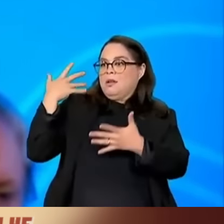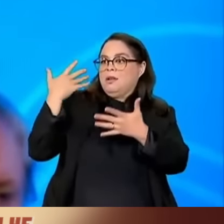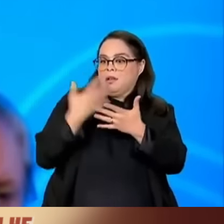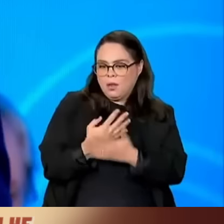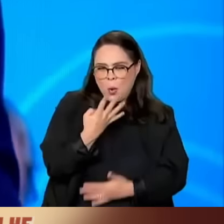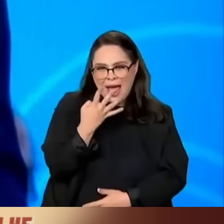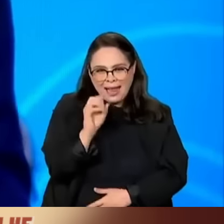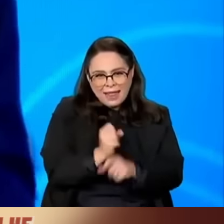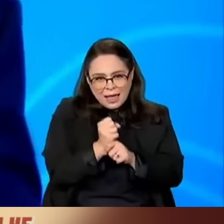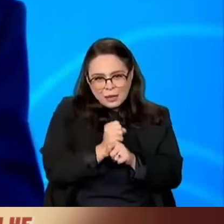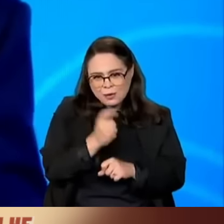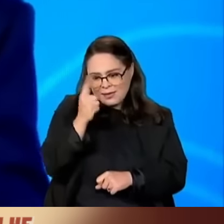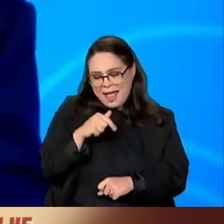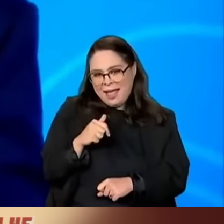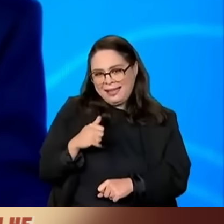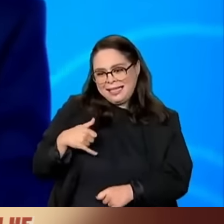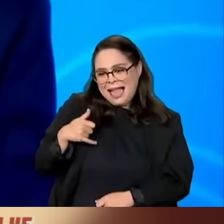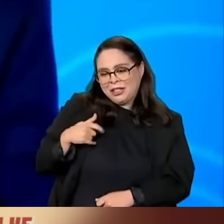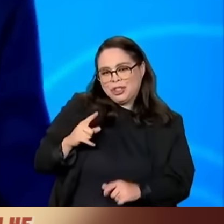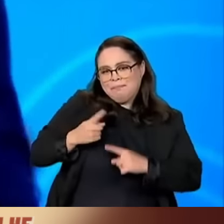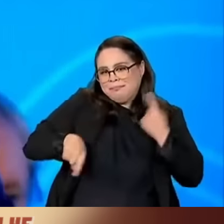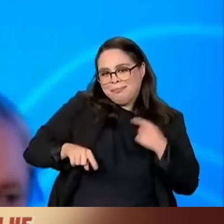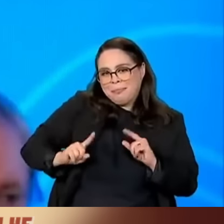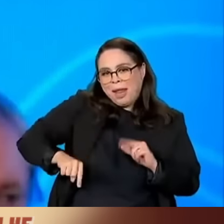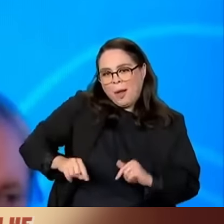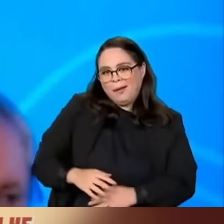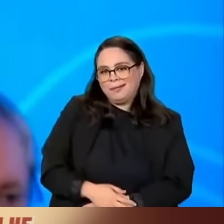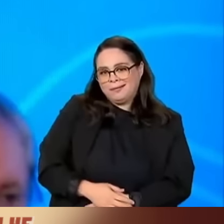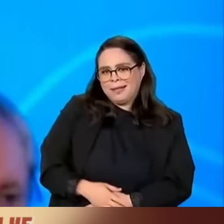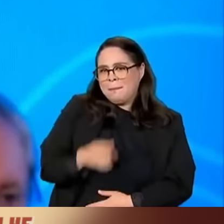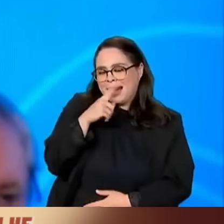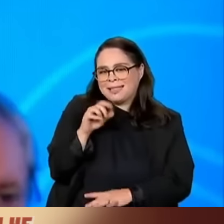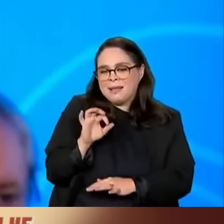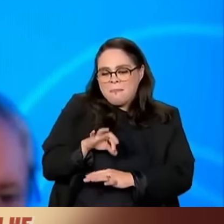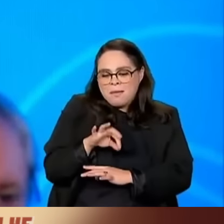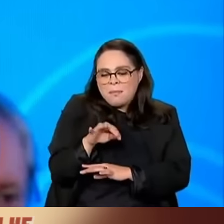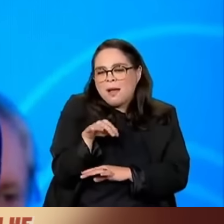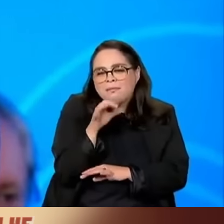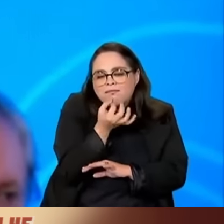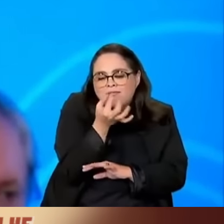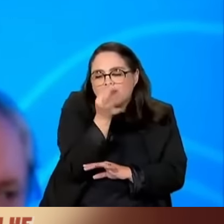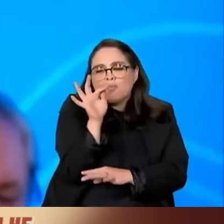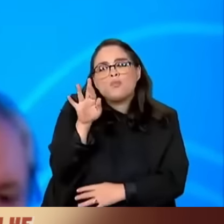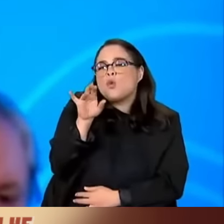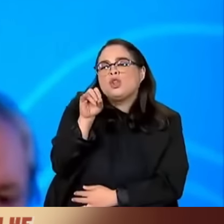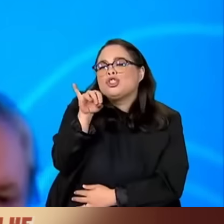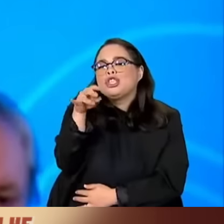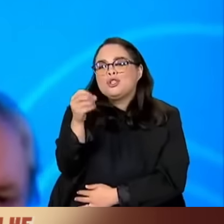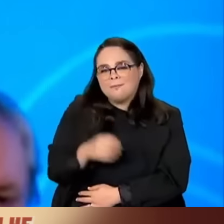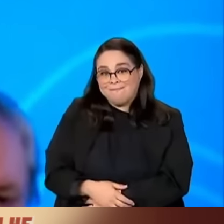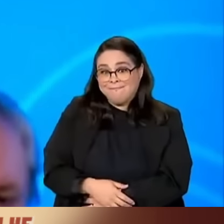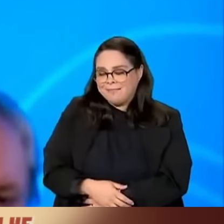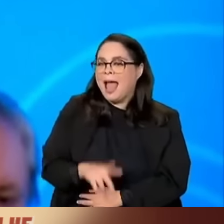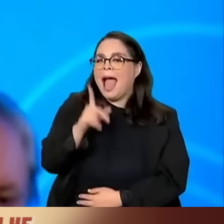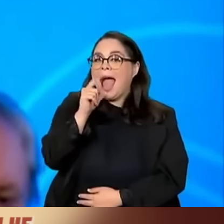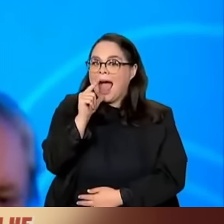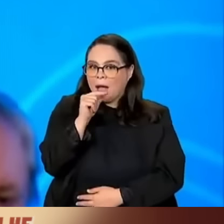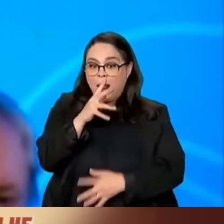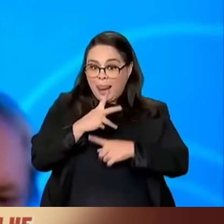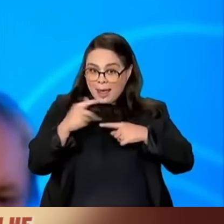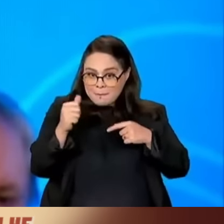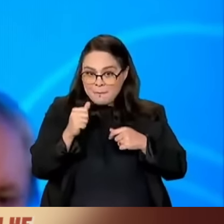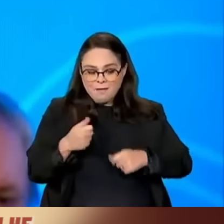é um brotinho, é menor de idade, né? Mudou tudo. Água tratada, vacina, e a gente fica